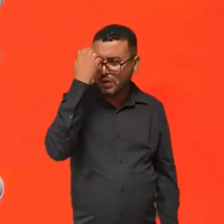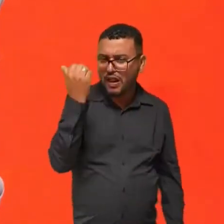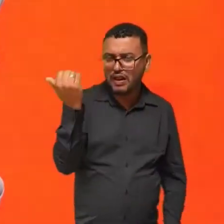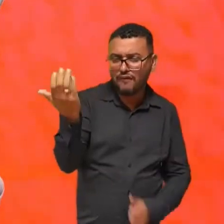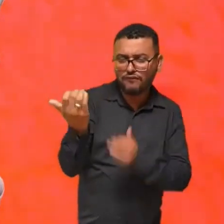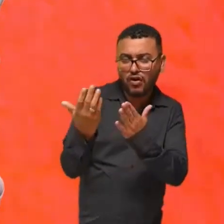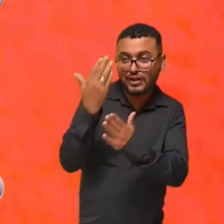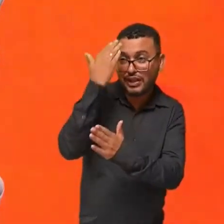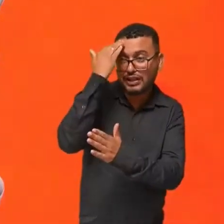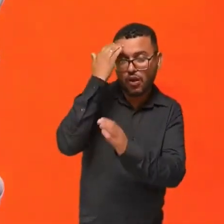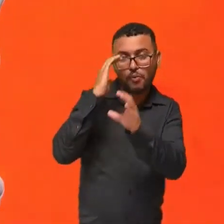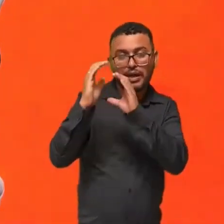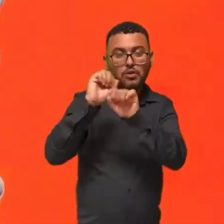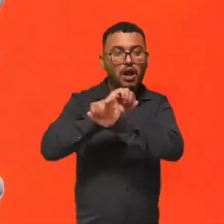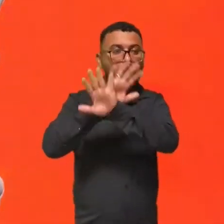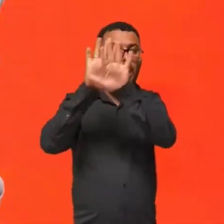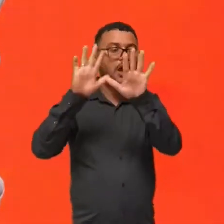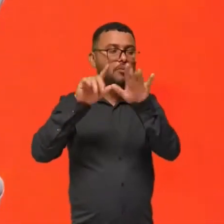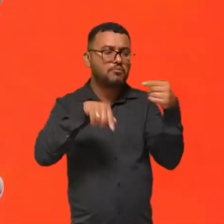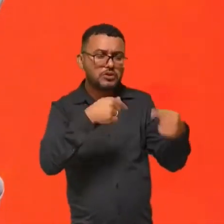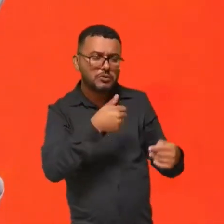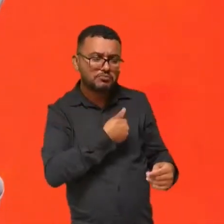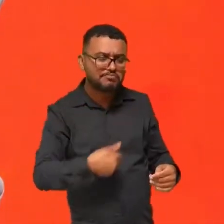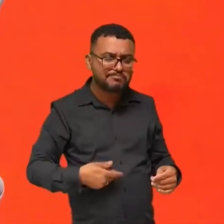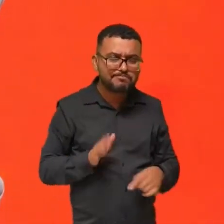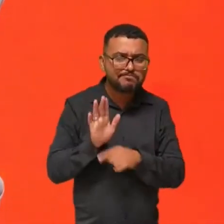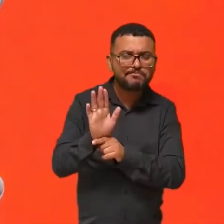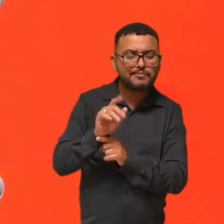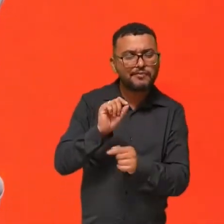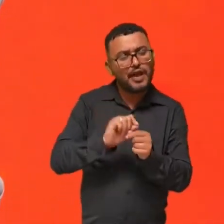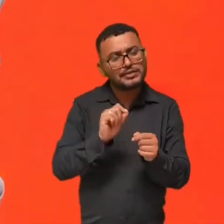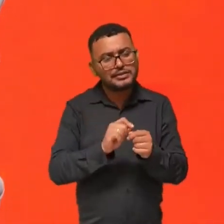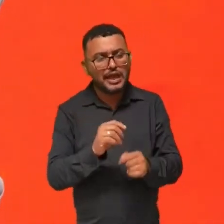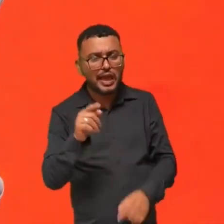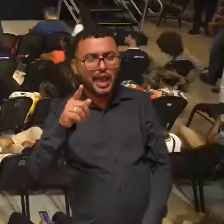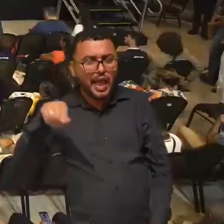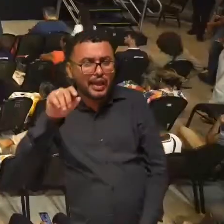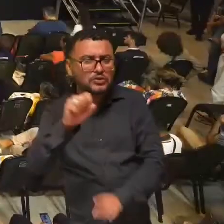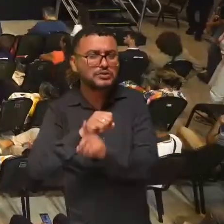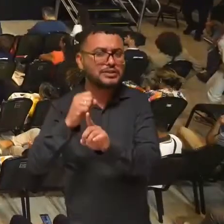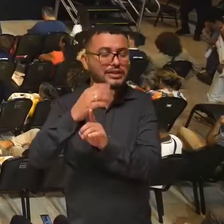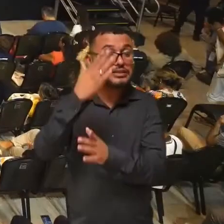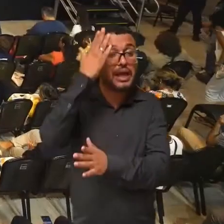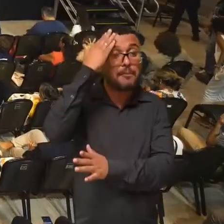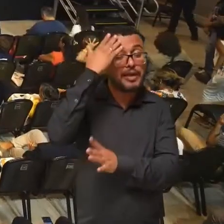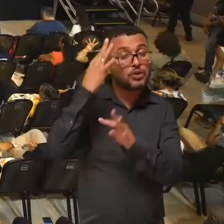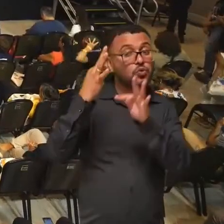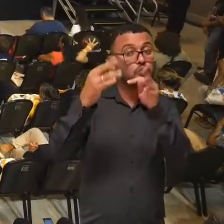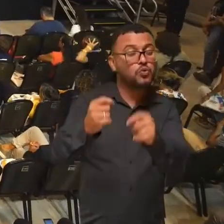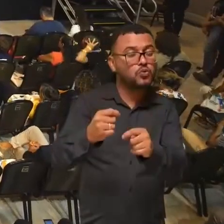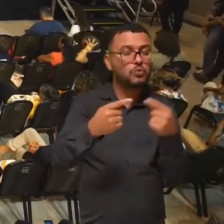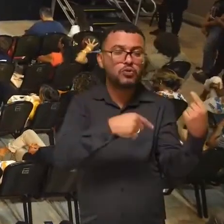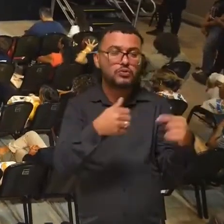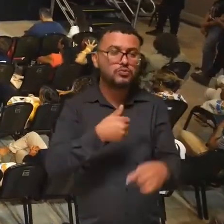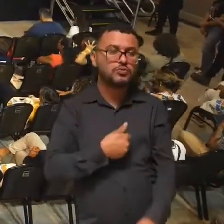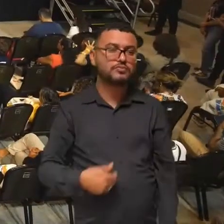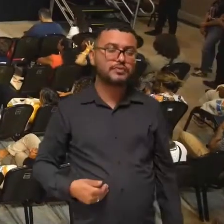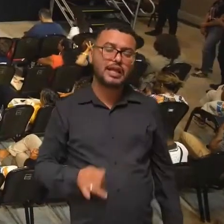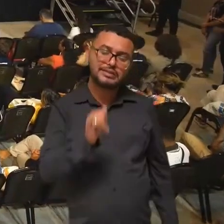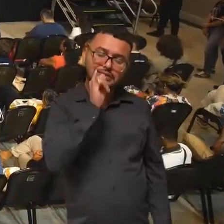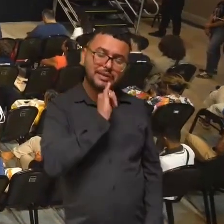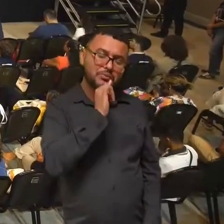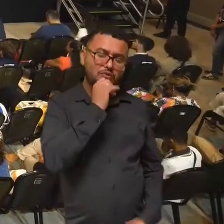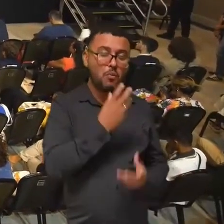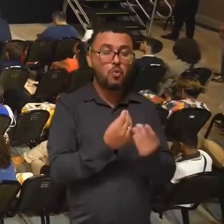pública? Como a gente pode fazer para a sociedade se apropriar dessa política pública? Alguns dos grandes exemplos que eu tive, por exemplo, no governo, se tratam